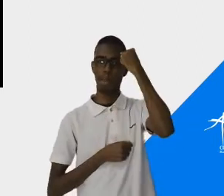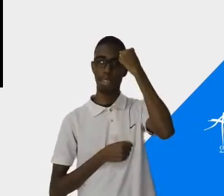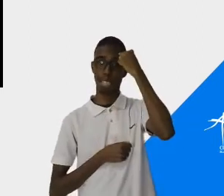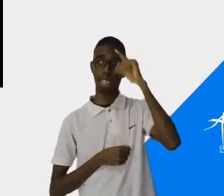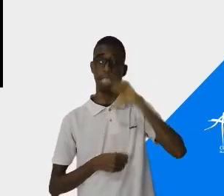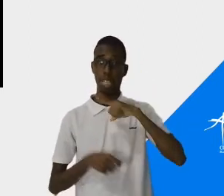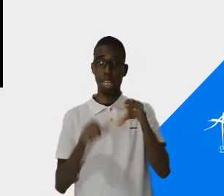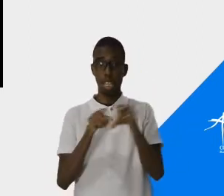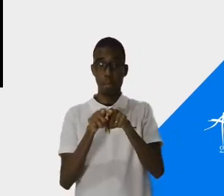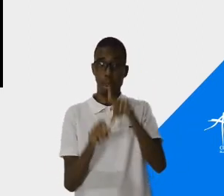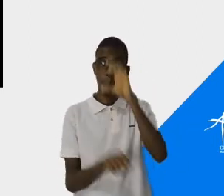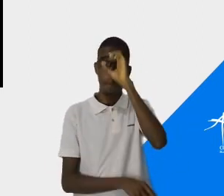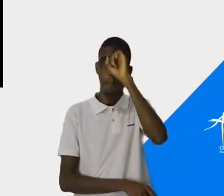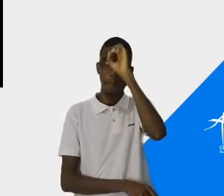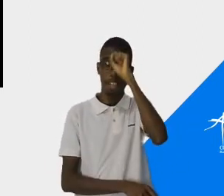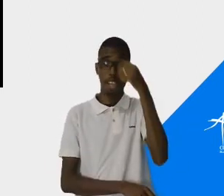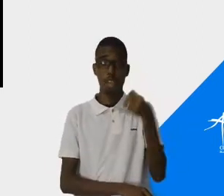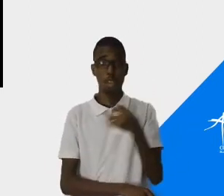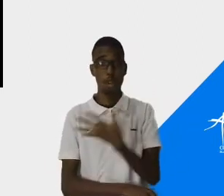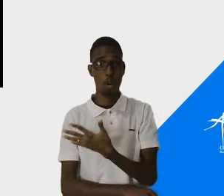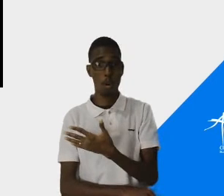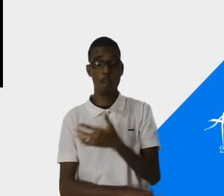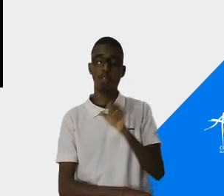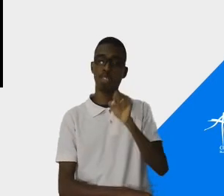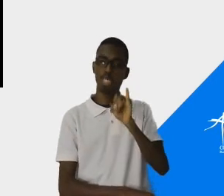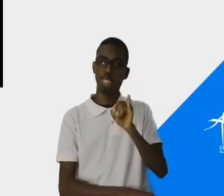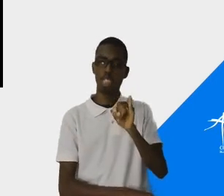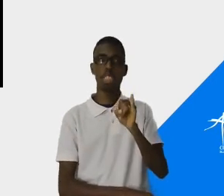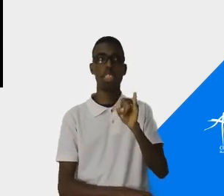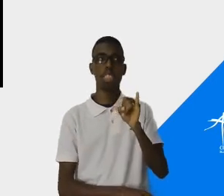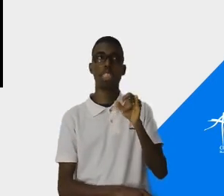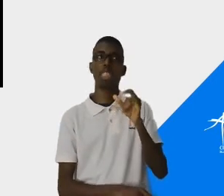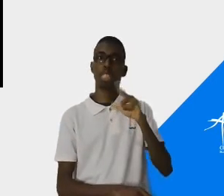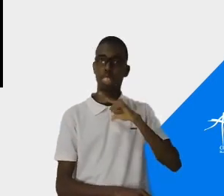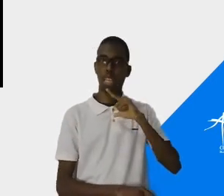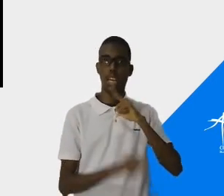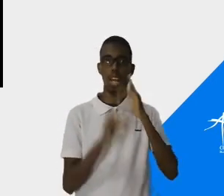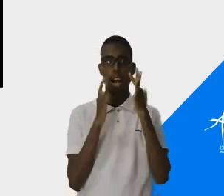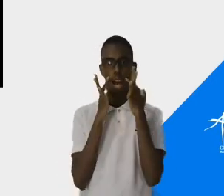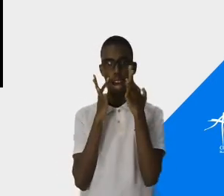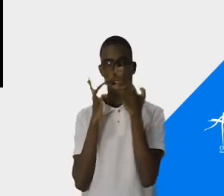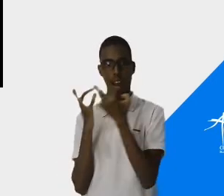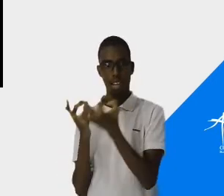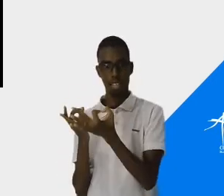Se esse paciente tem a capacidade de atenção